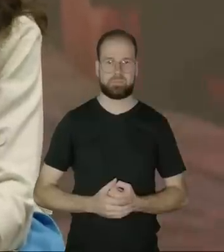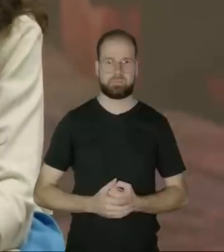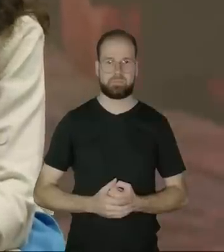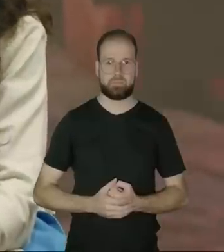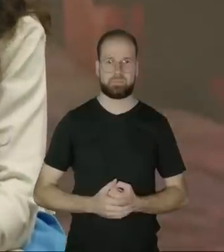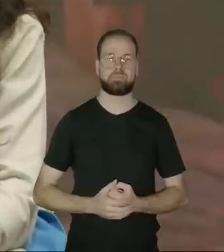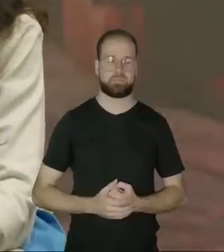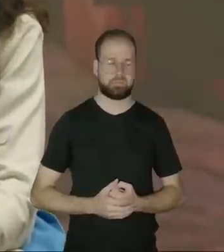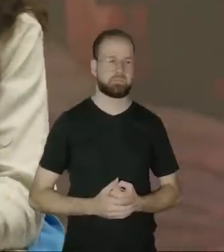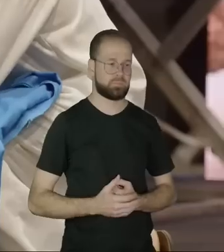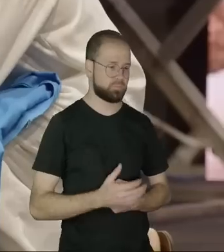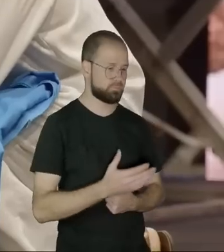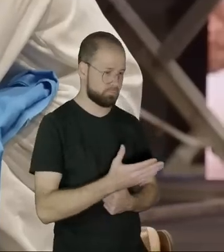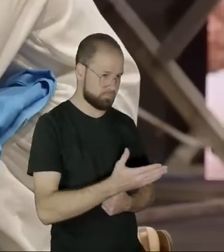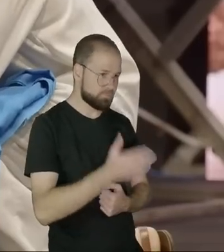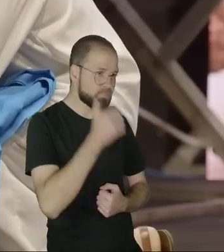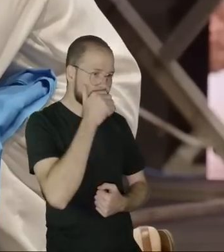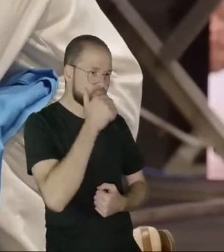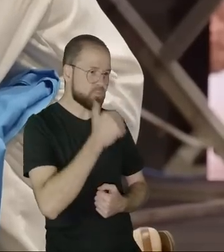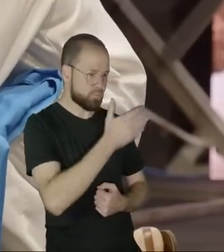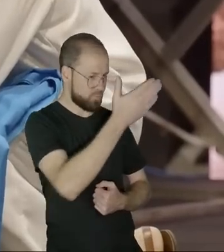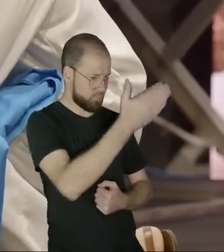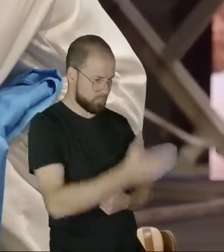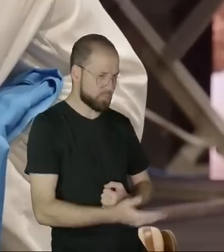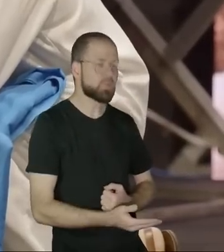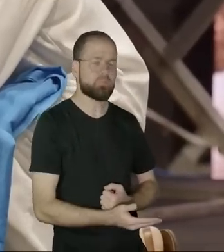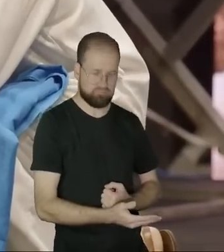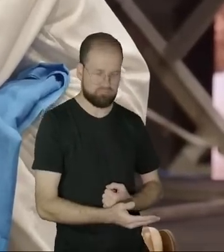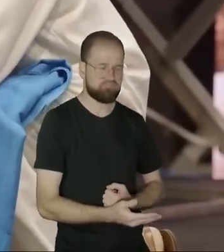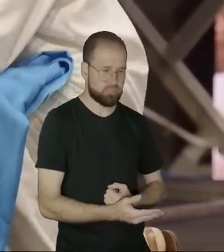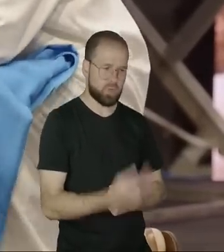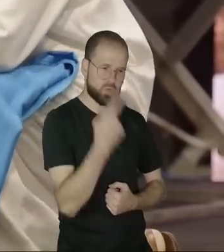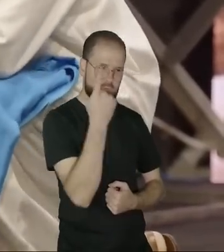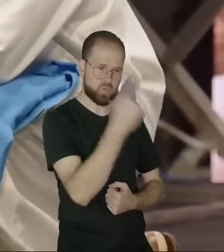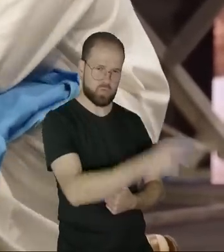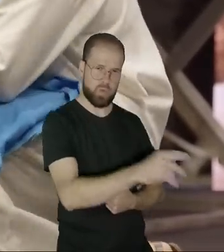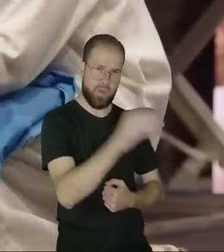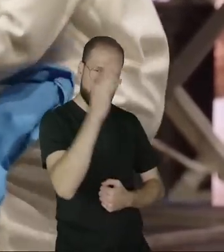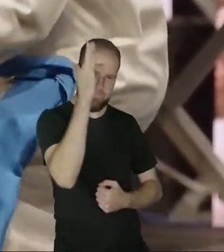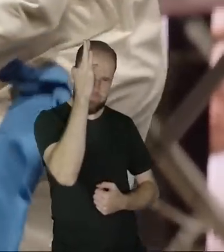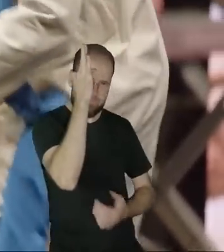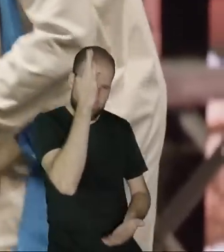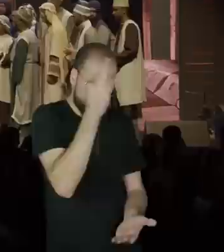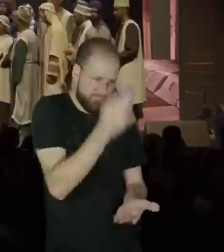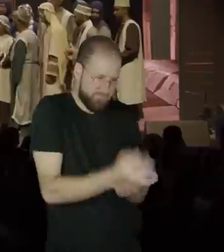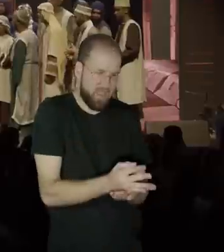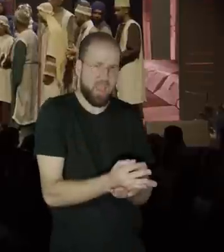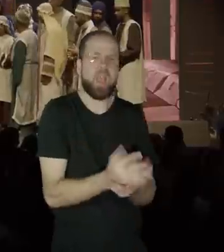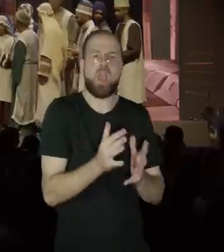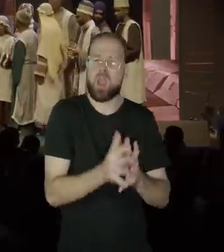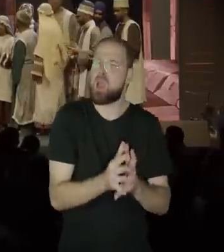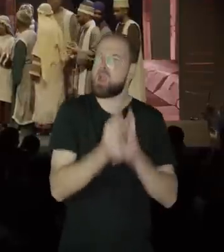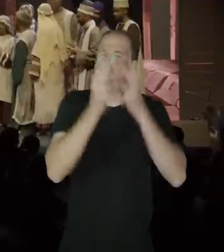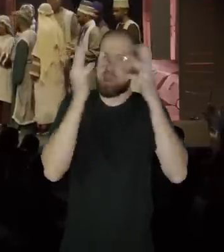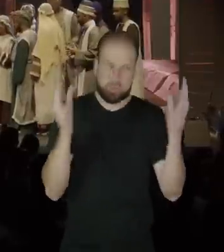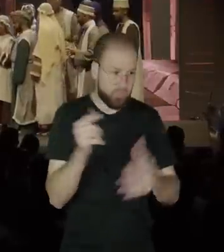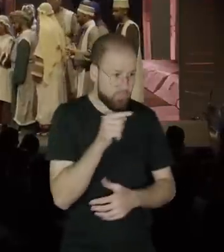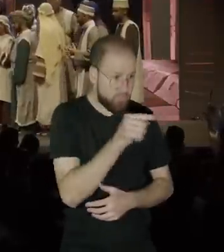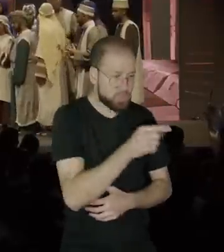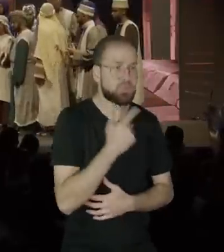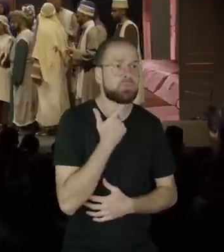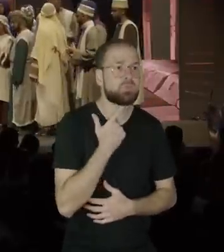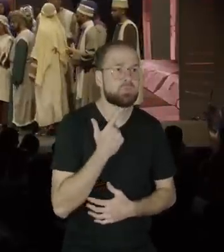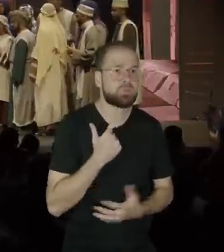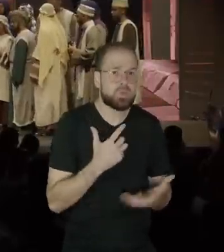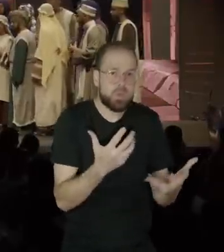Ó, mulher, grande, grande é a tua fé. Seja feita conforme você deseja.